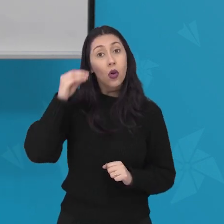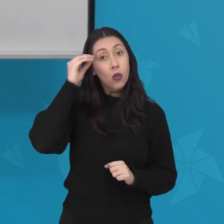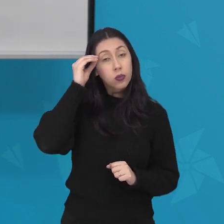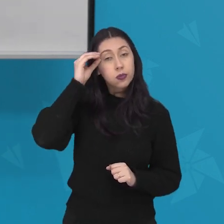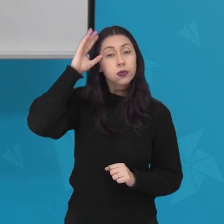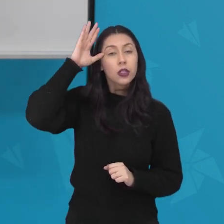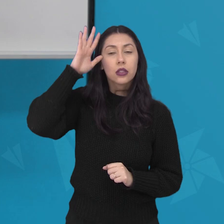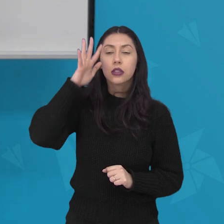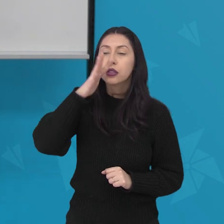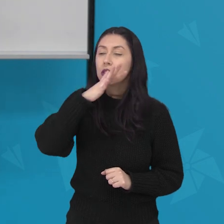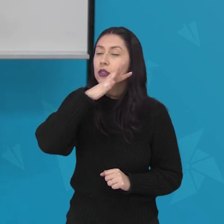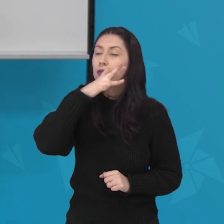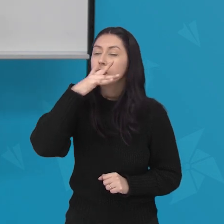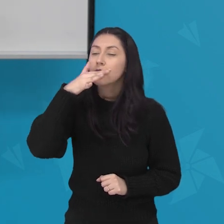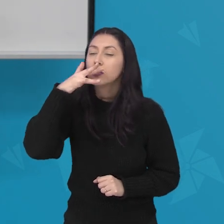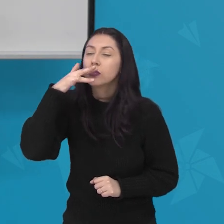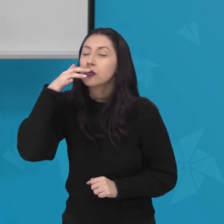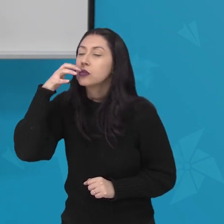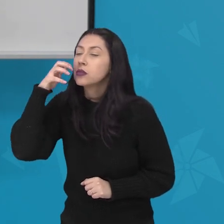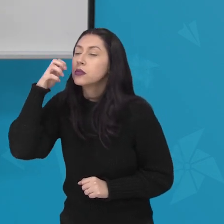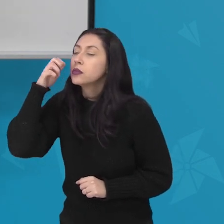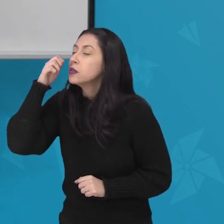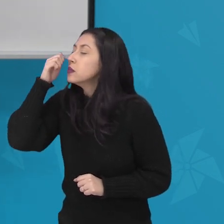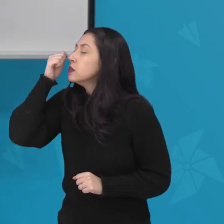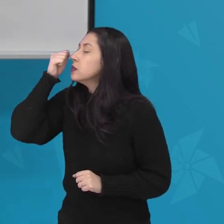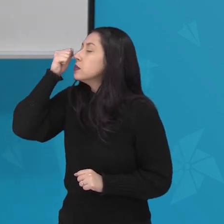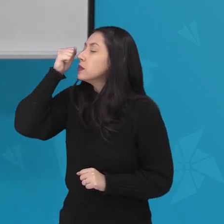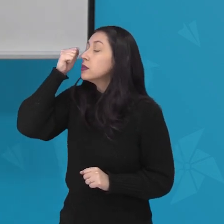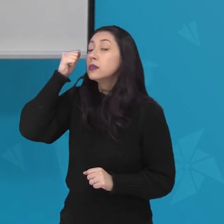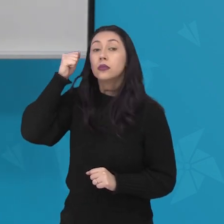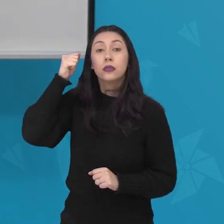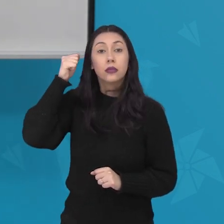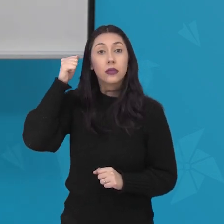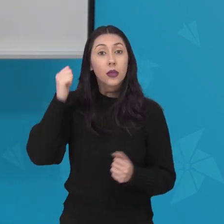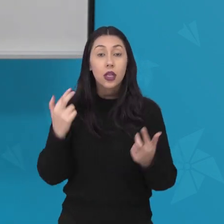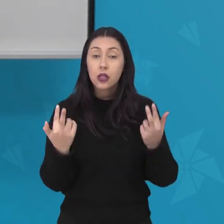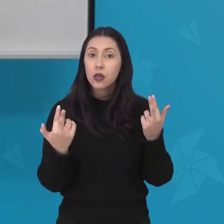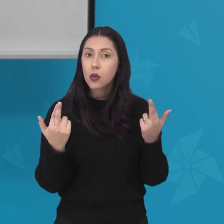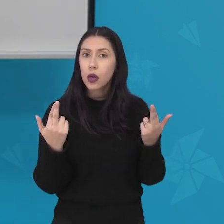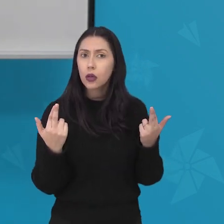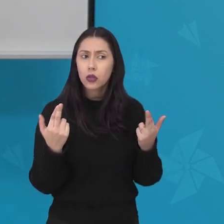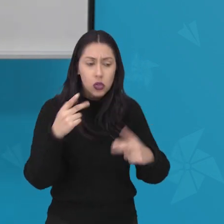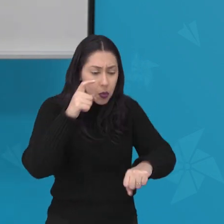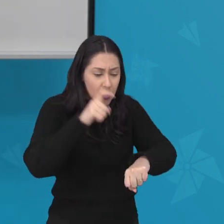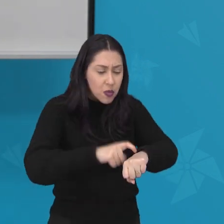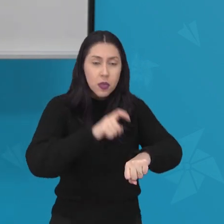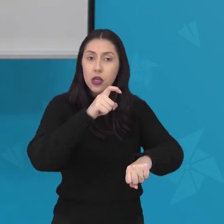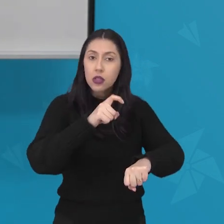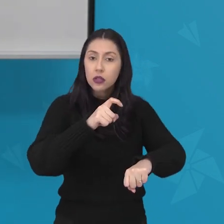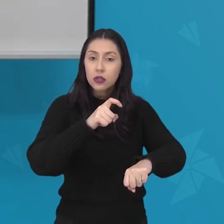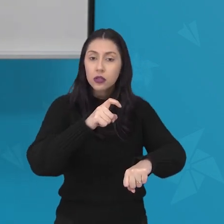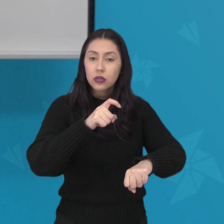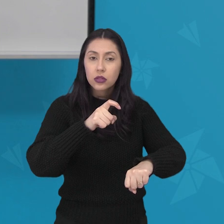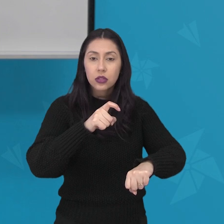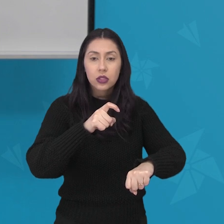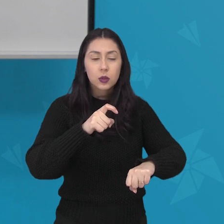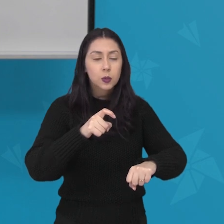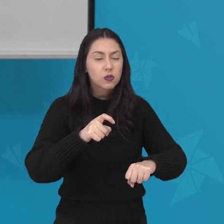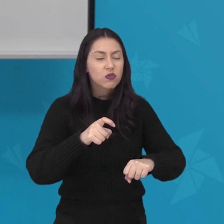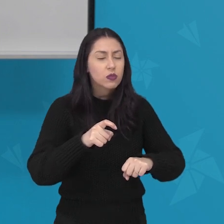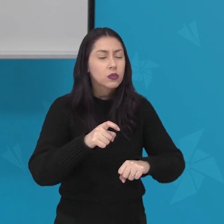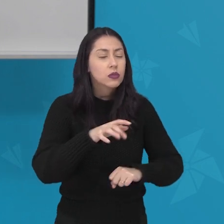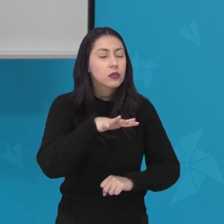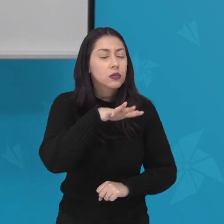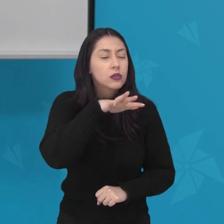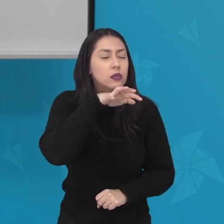relacionado aos cheiros das coisas, como aquele em que, no momento em que nós